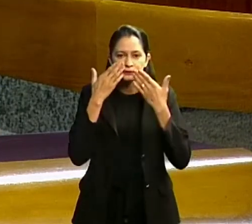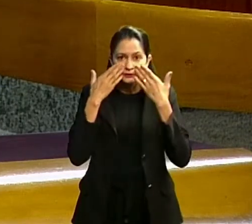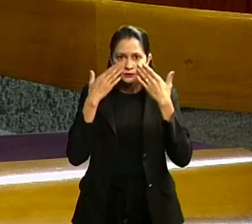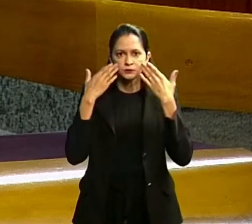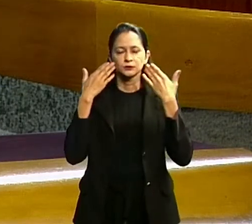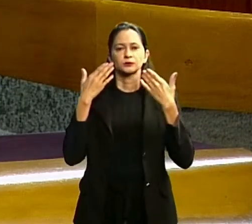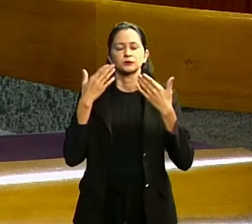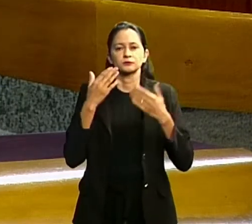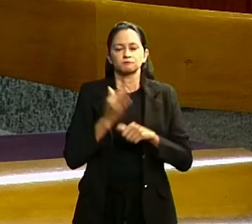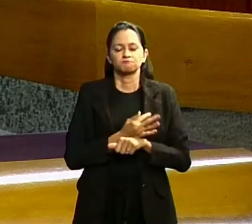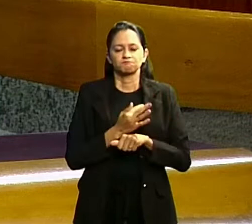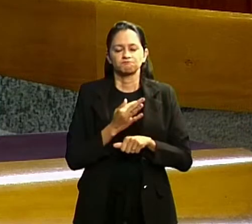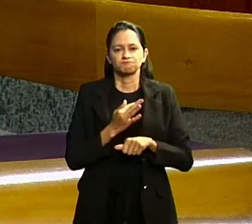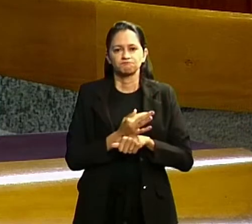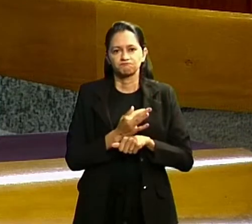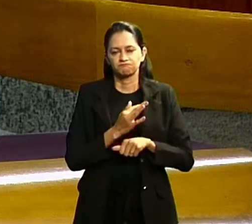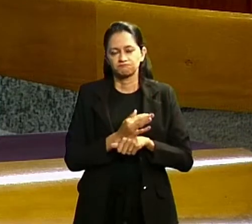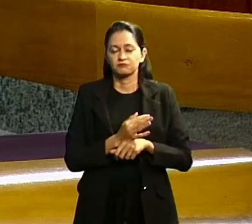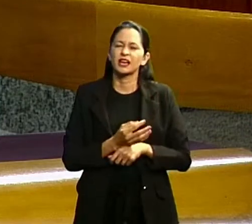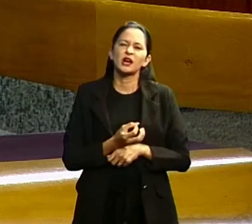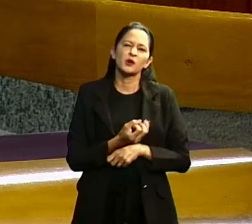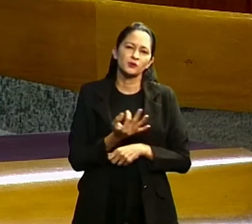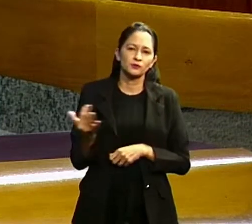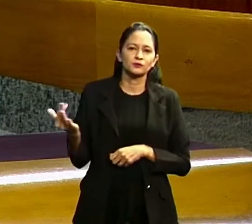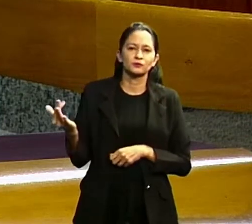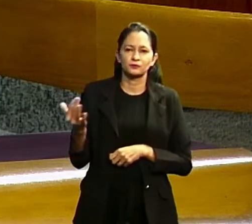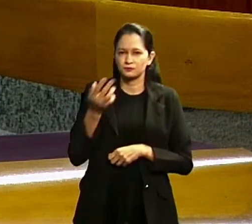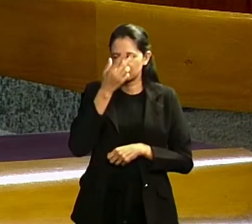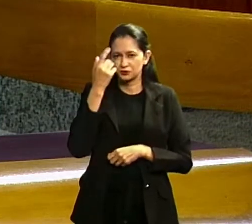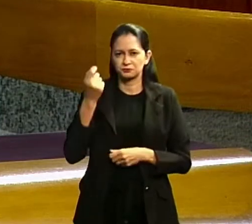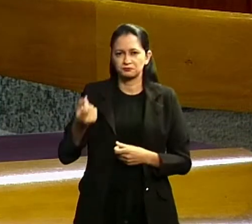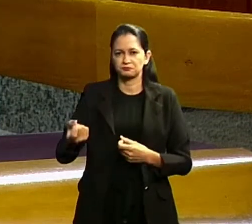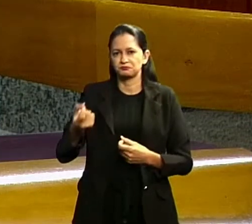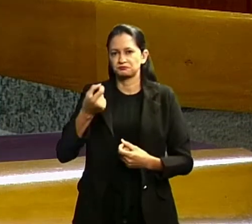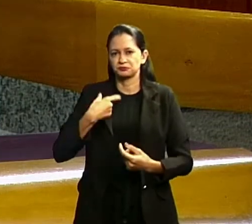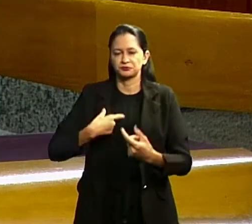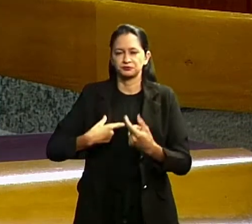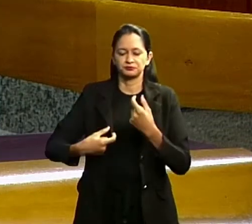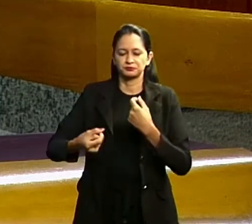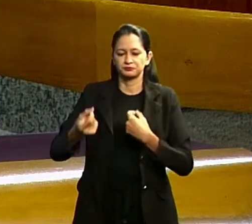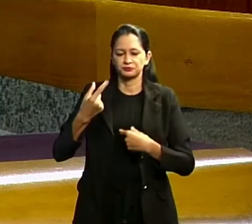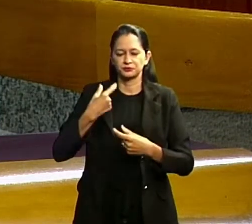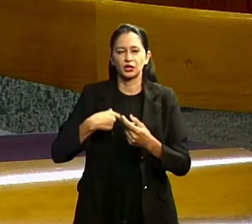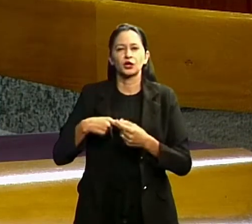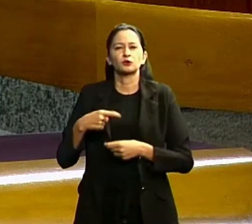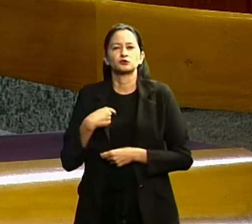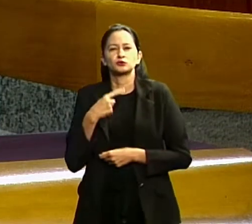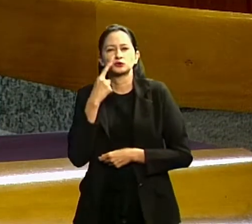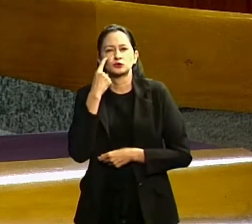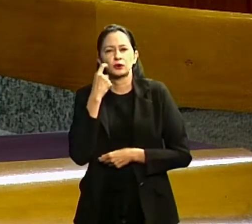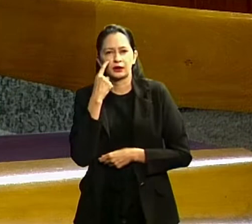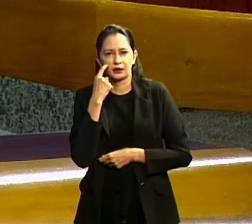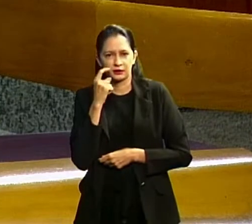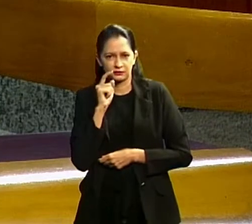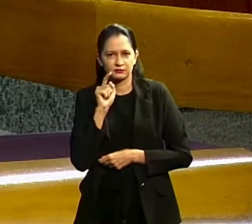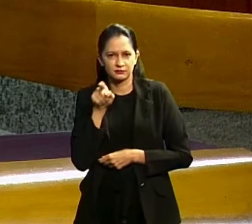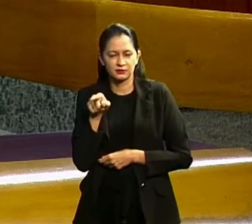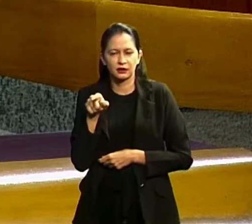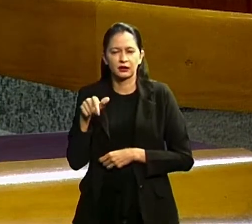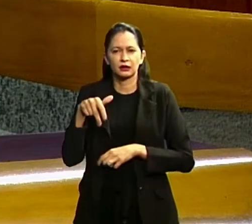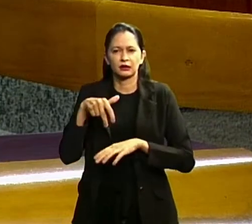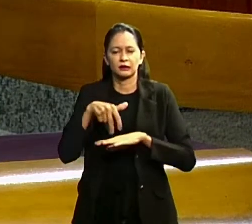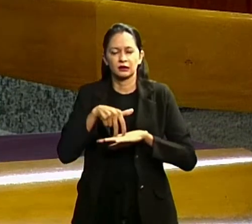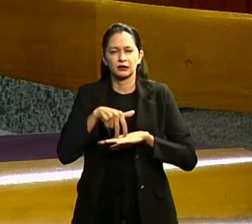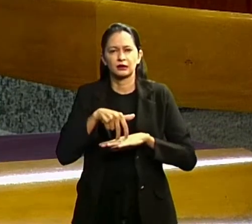Muitas pessoas até criticaram por eu ter chorado naquele momento